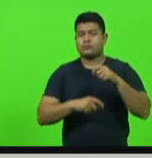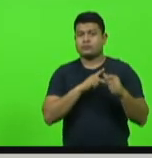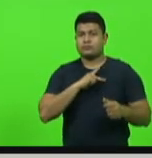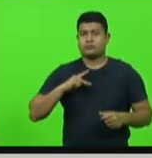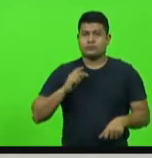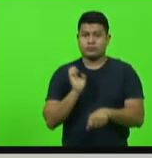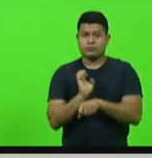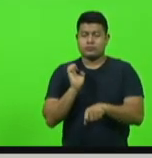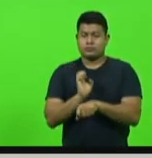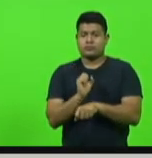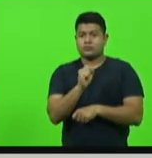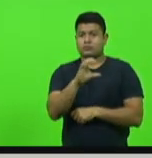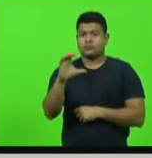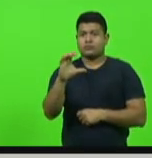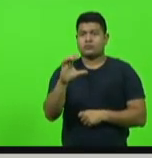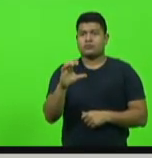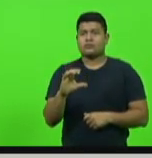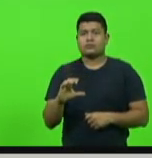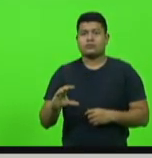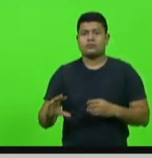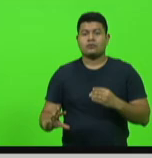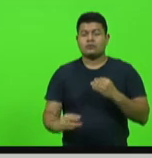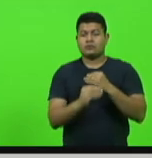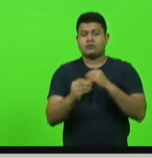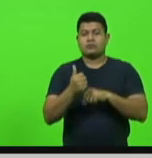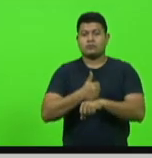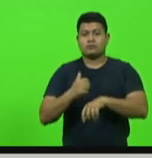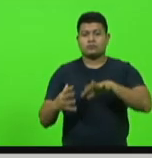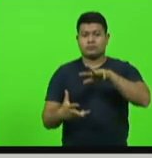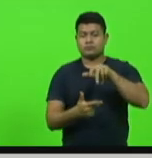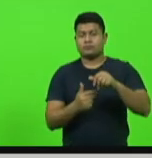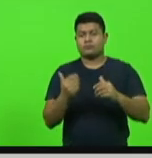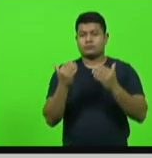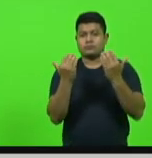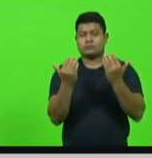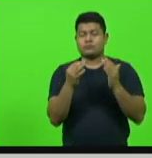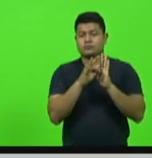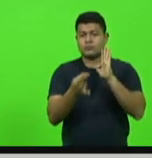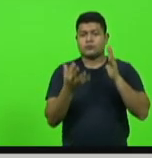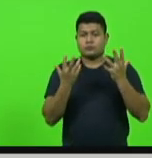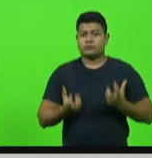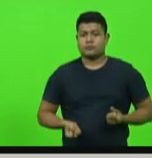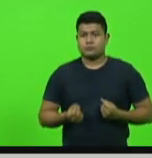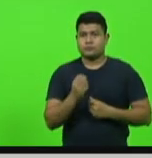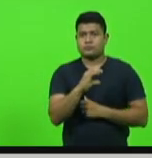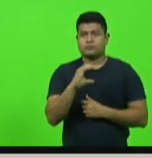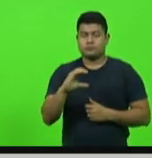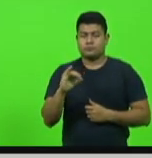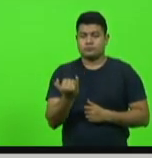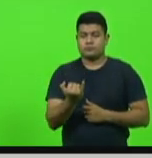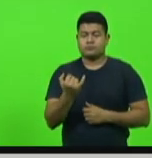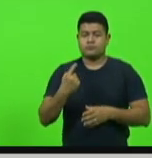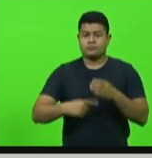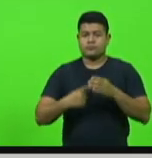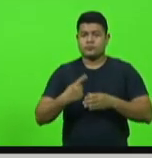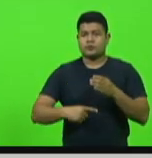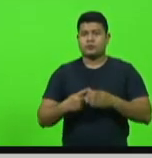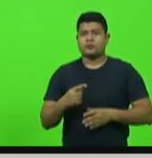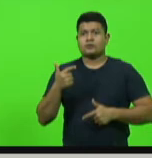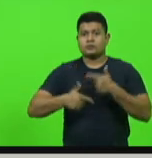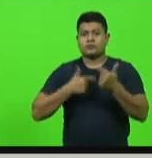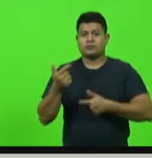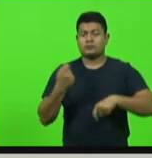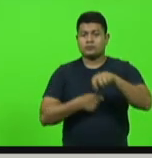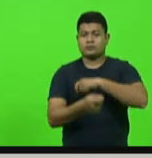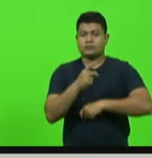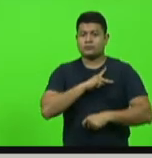de Santa Catarina, com emenda substitutiva global e pareceres favoráveis às comissões de Constituição e Justiça, Comissão de Trabalho, Administração e